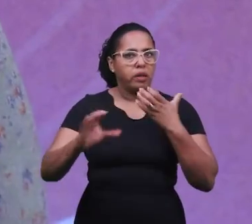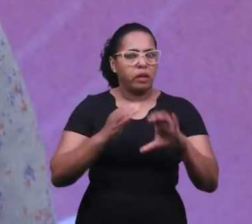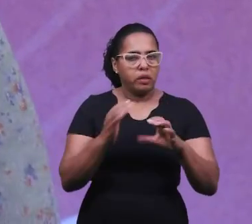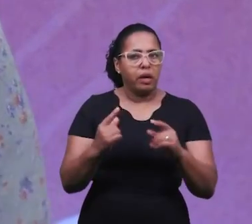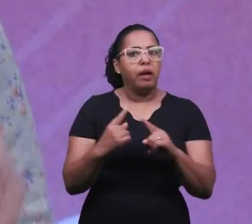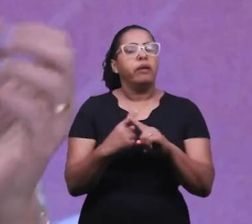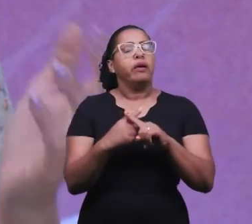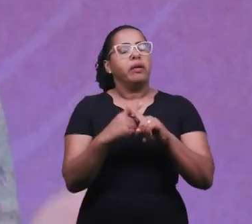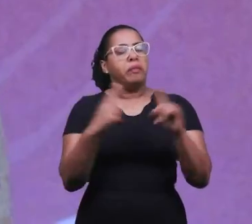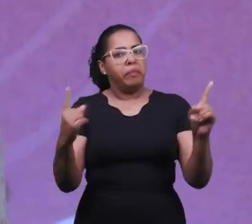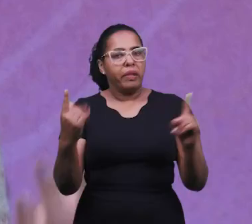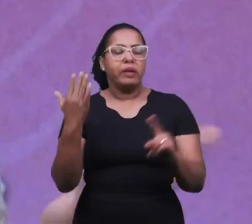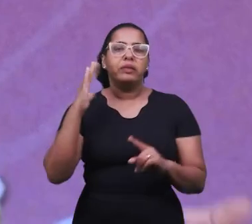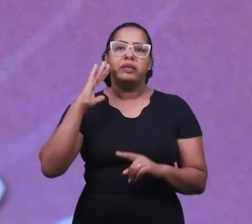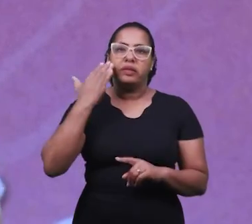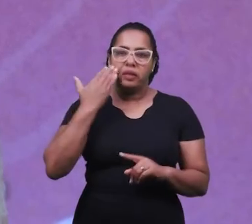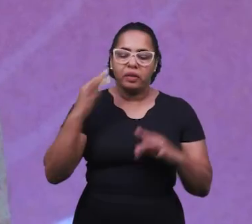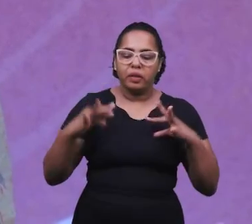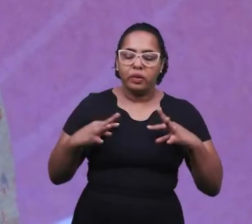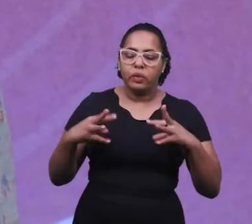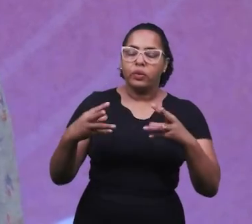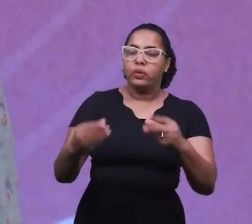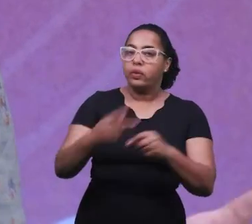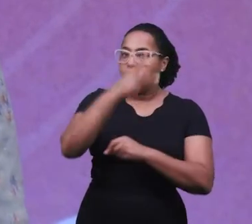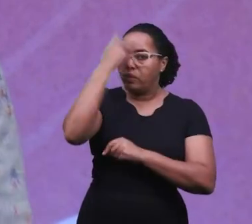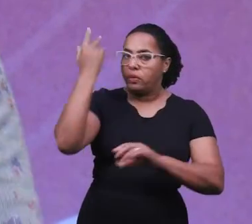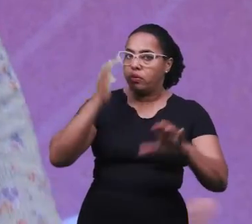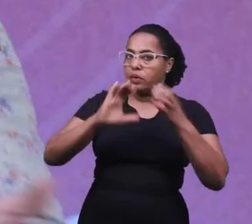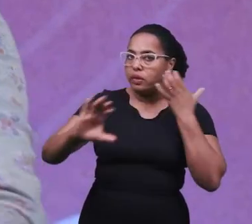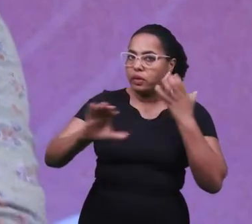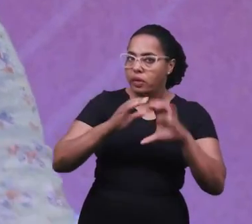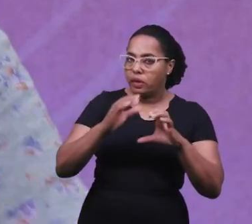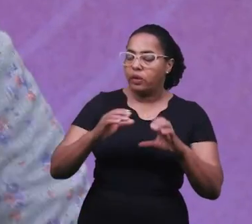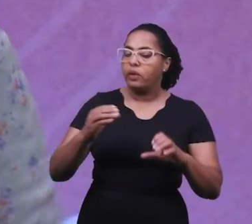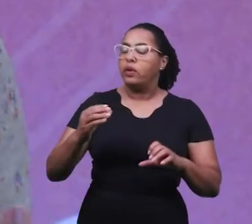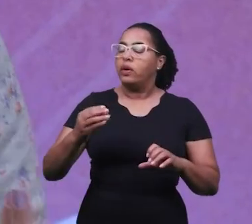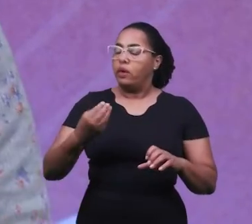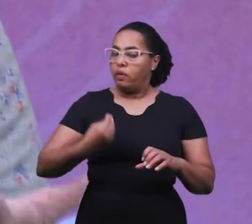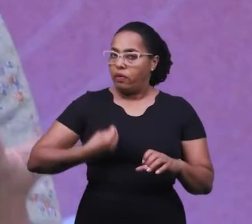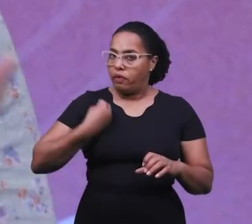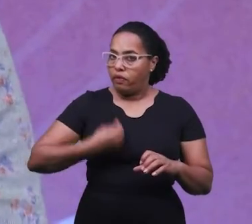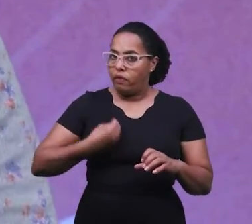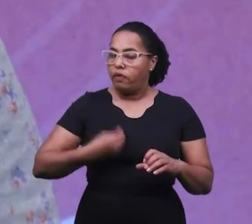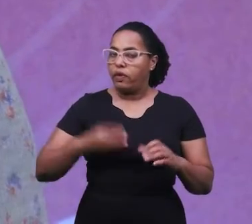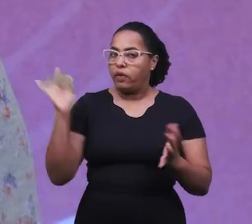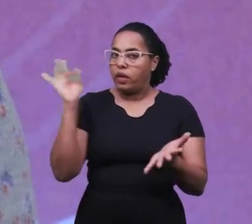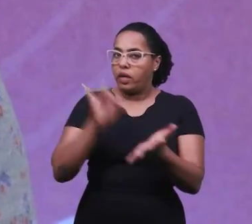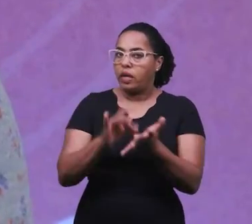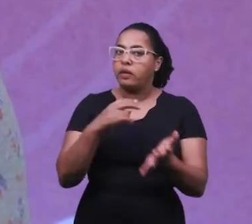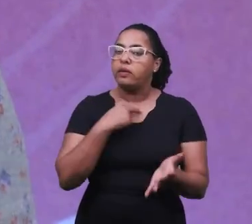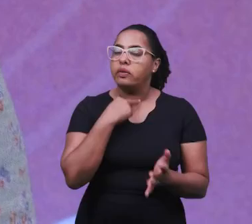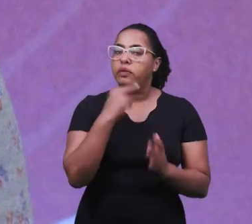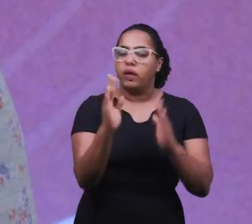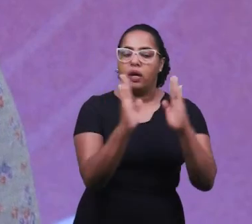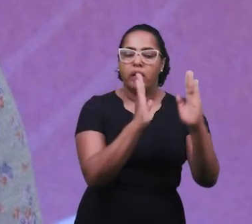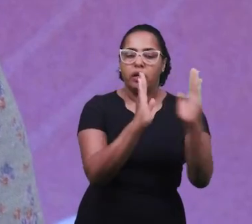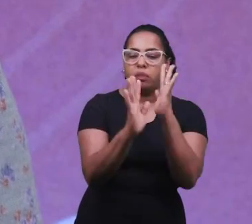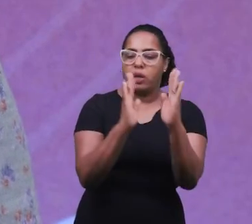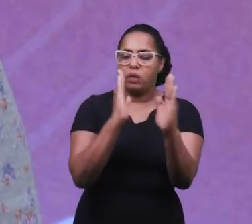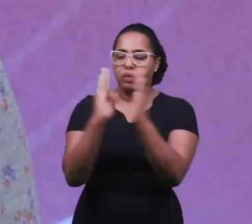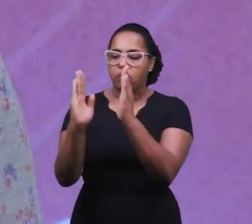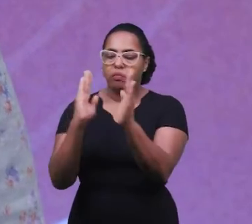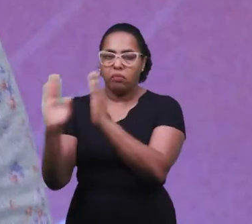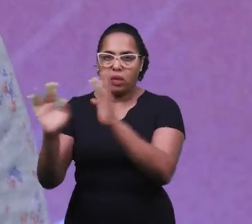devem cantar, mas devemos entender que todos os cantores ali vivem uma realidade vocal